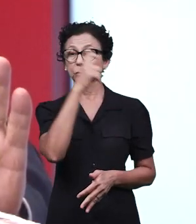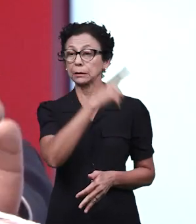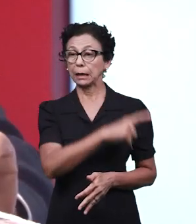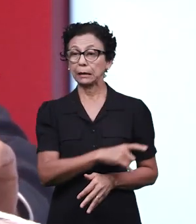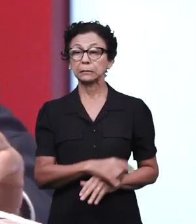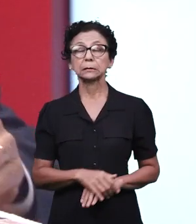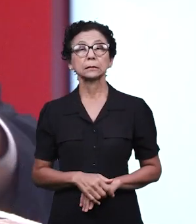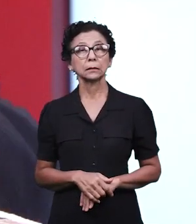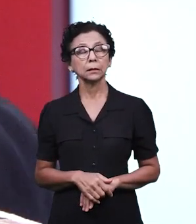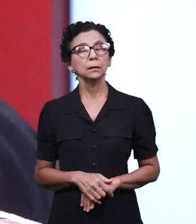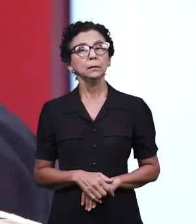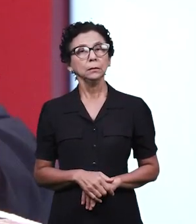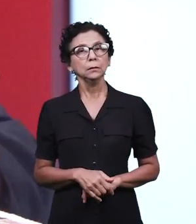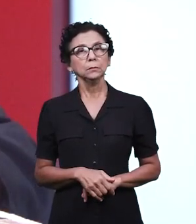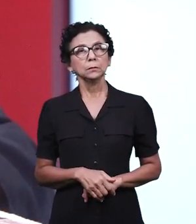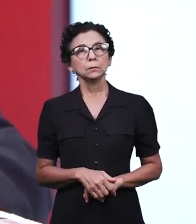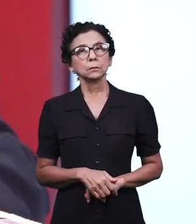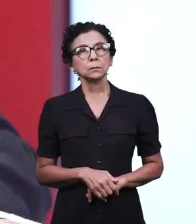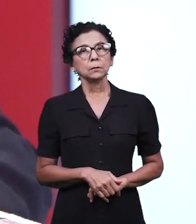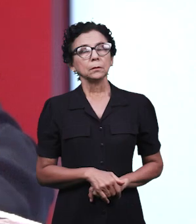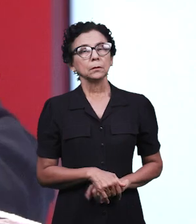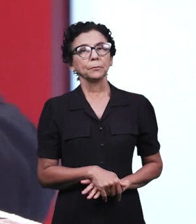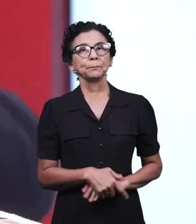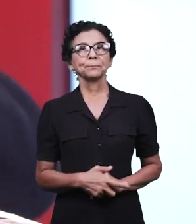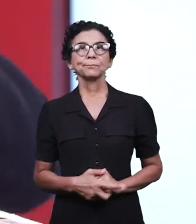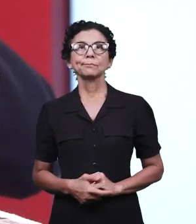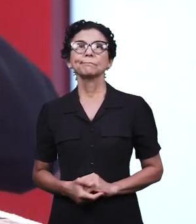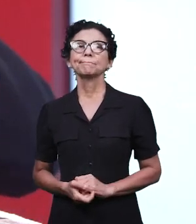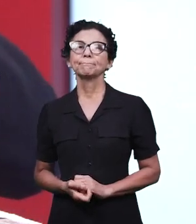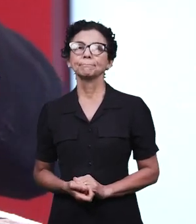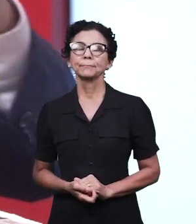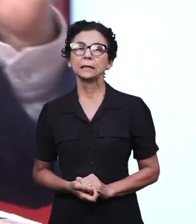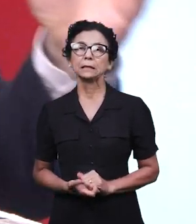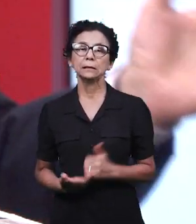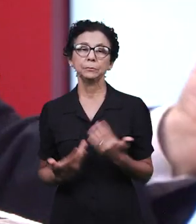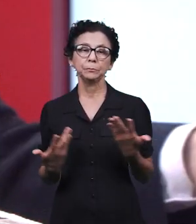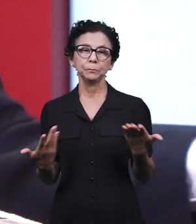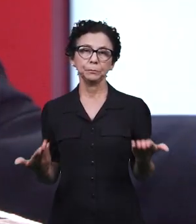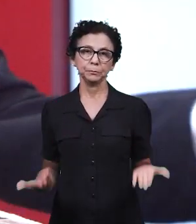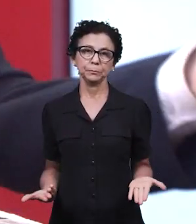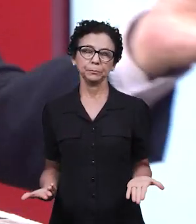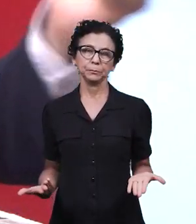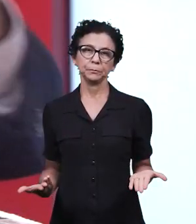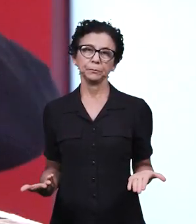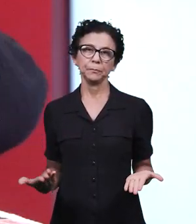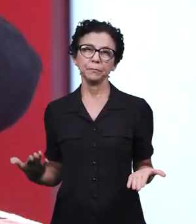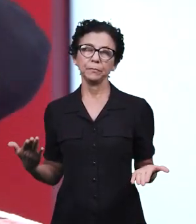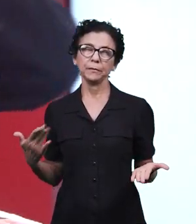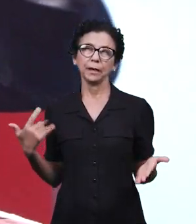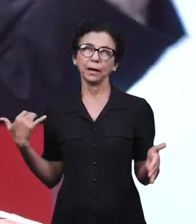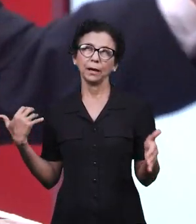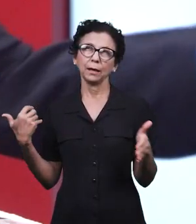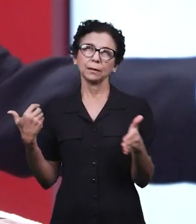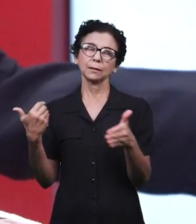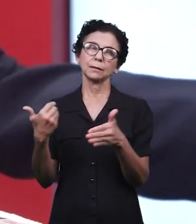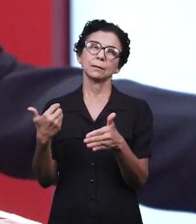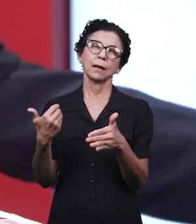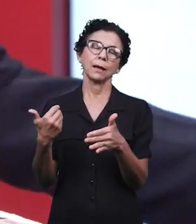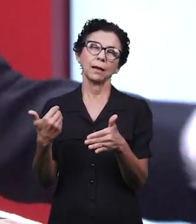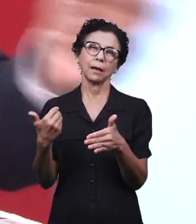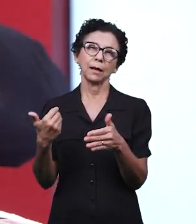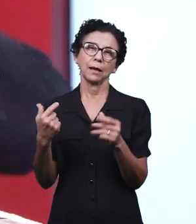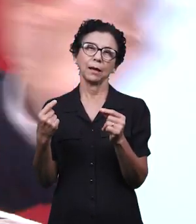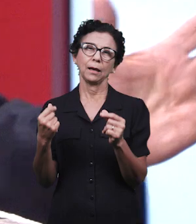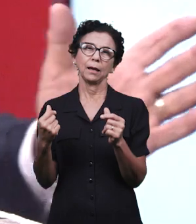é? Então, enfrentando tempestades, sem sol, sem luz, sem estrelas,